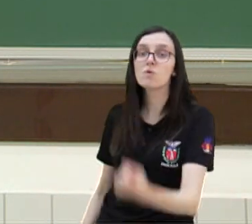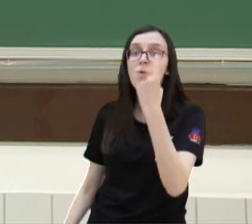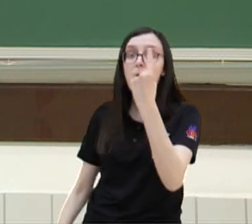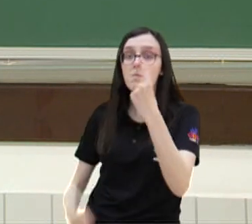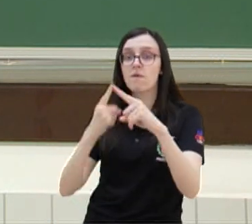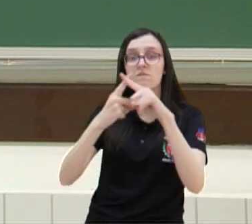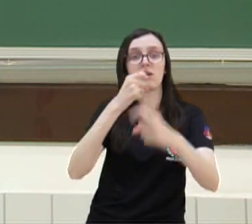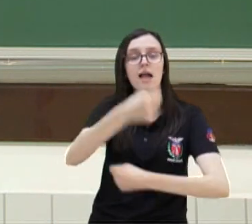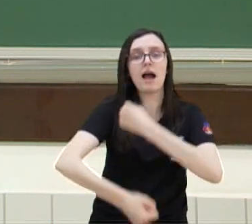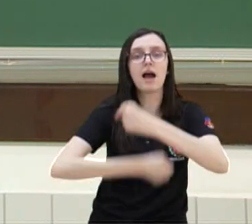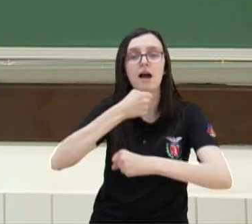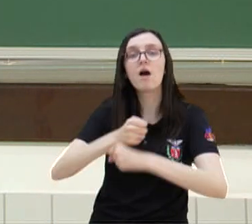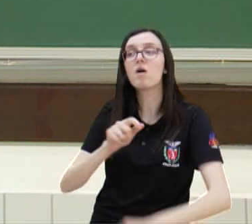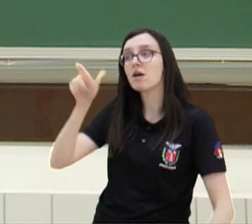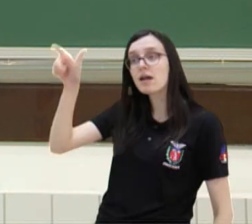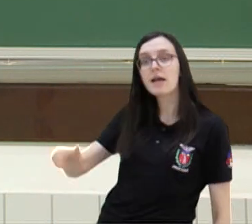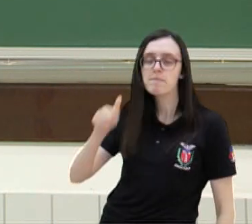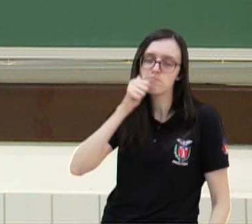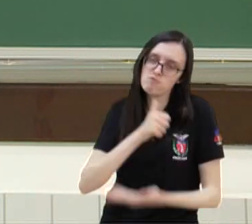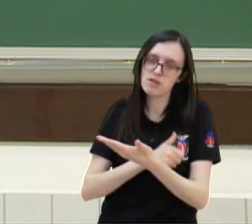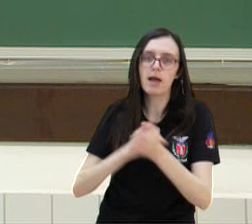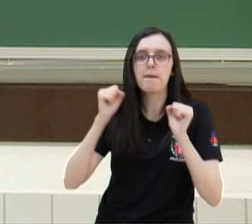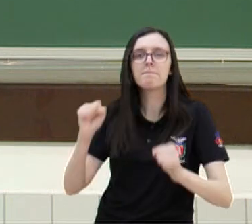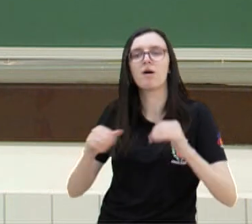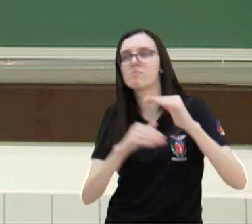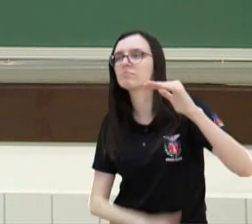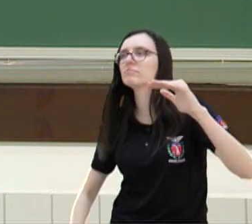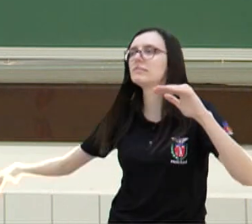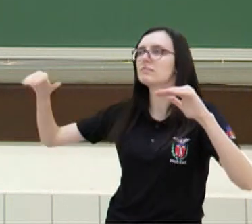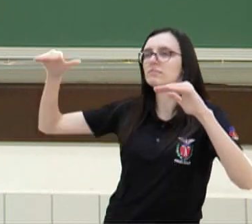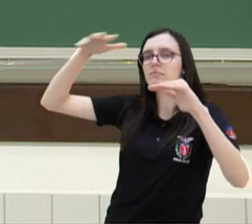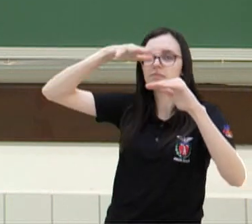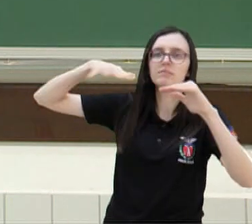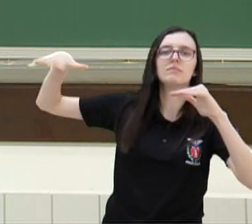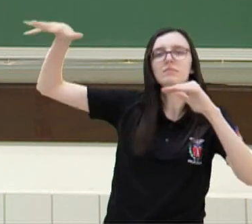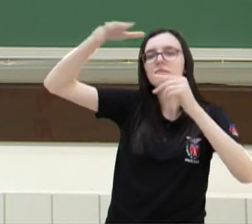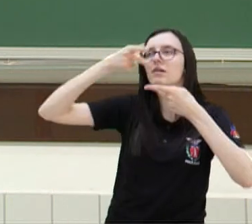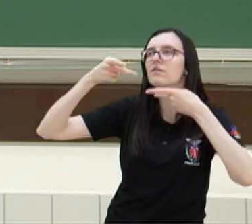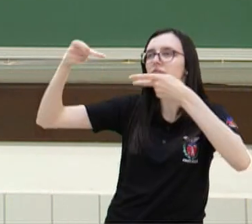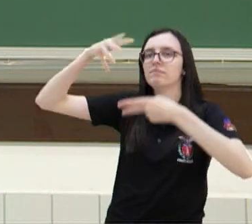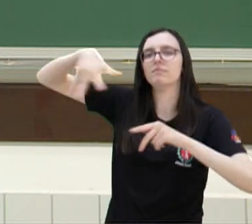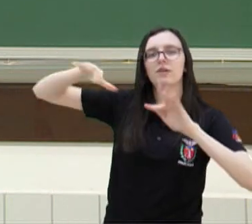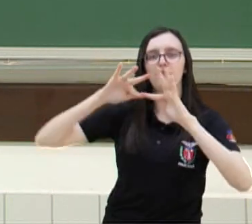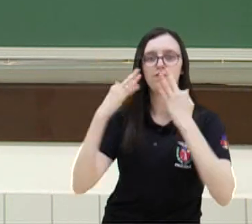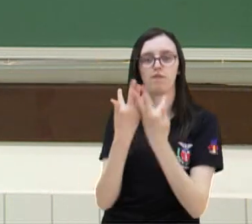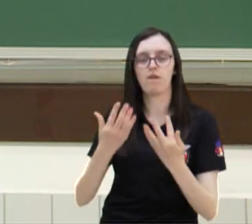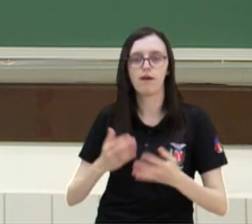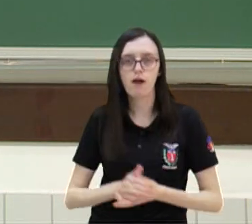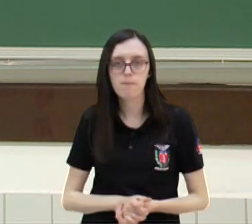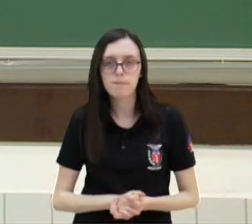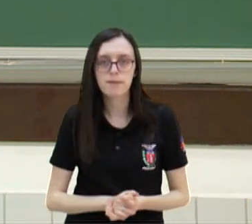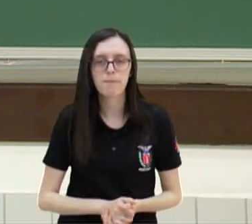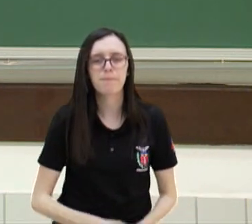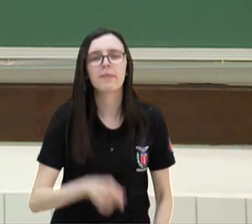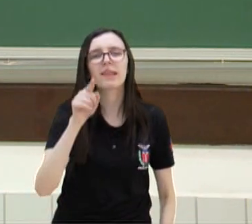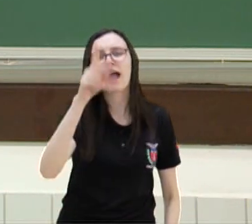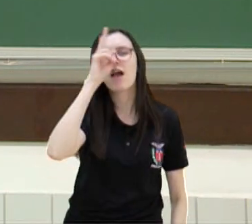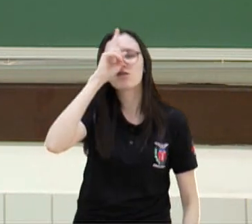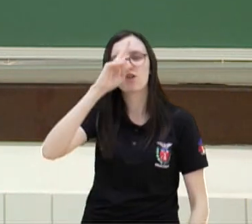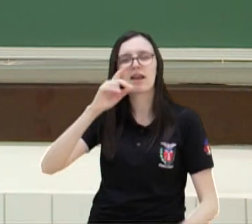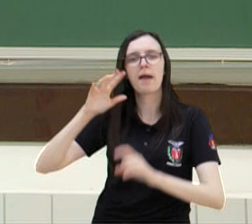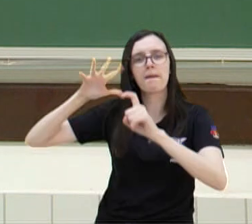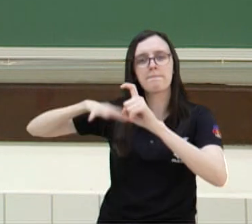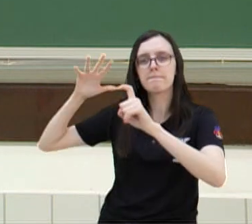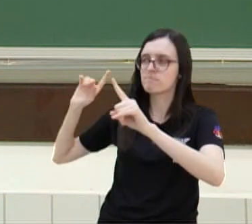por ano, Perséfone, ou Proserpina, poderia subir à superfície terrena para visitar os seus familiares. Essa mitologia,